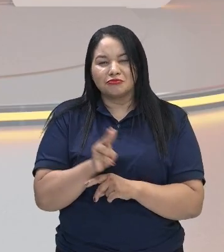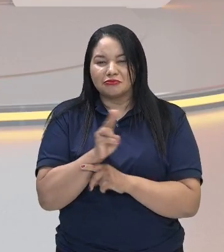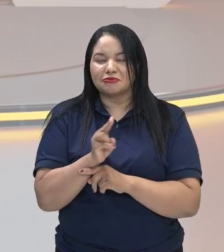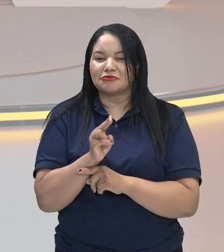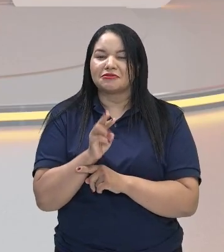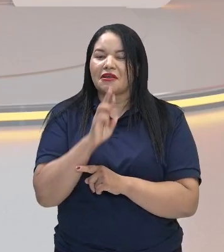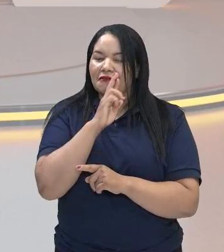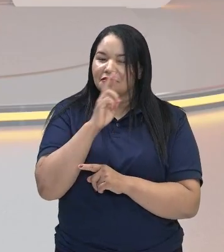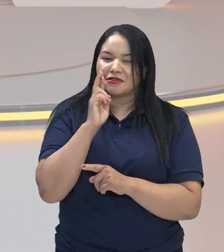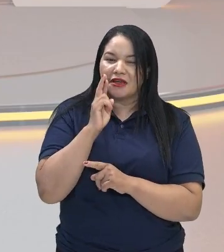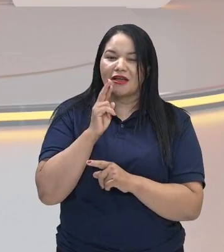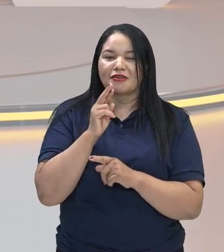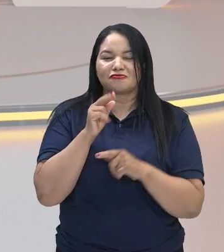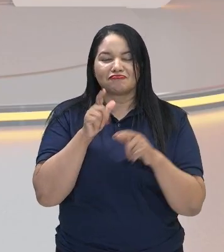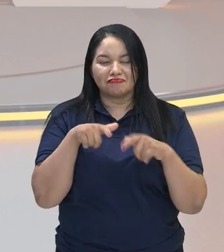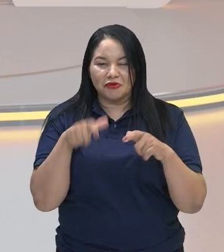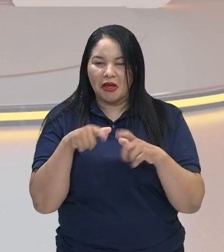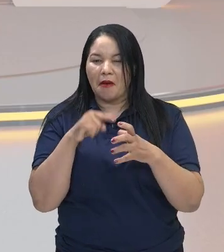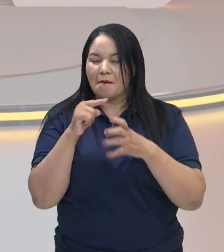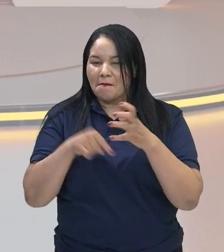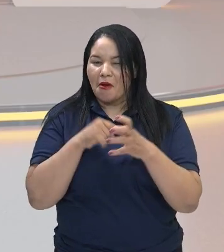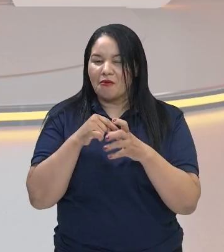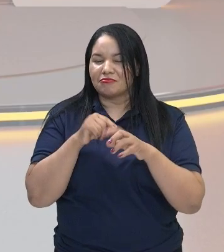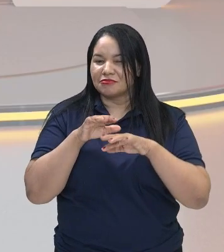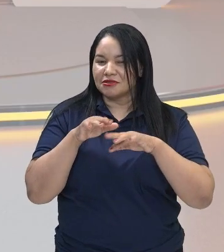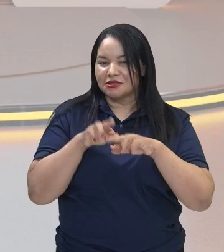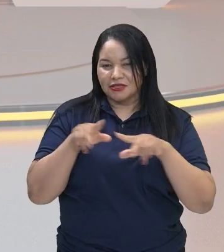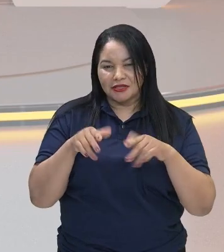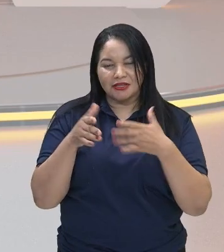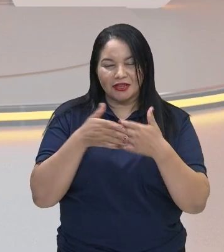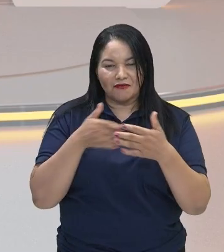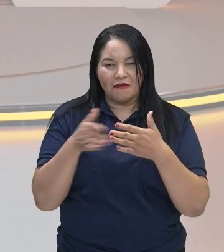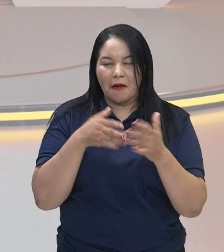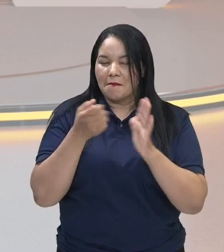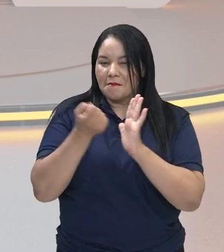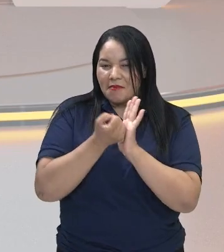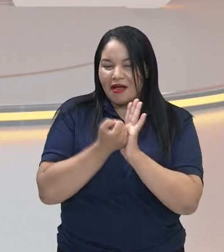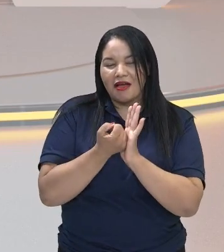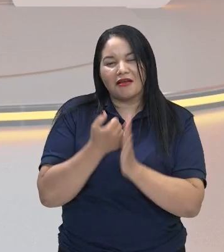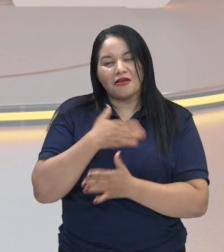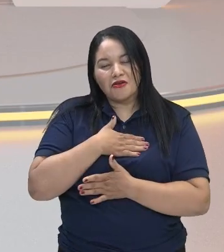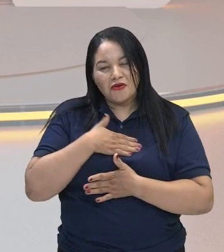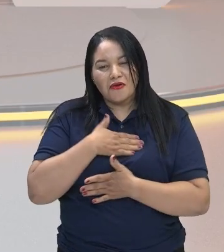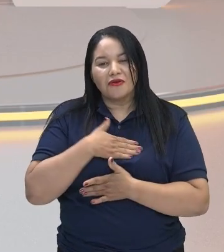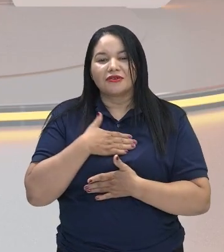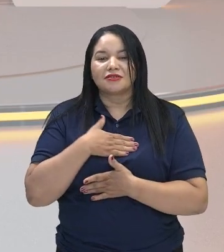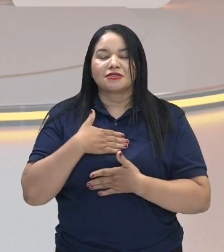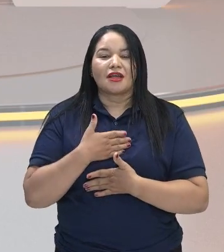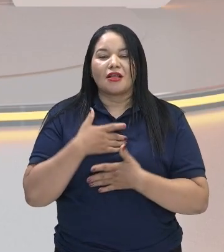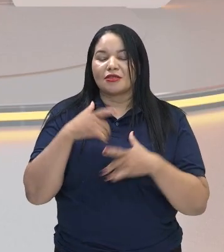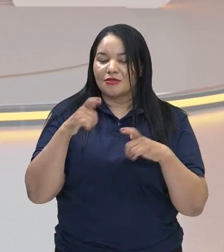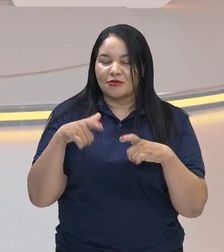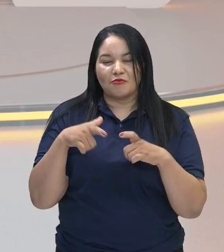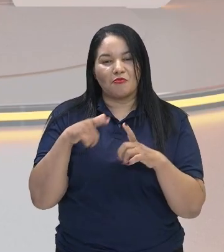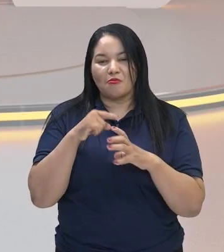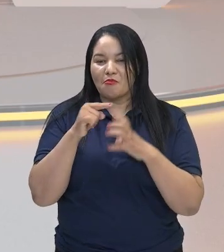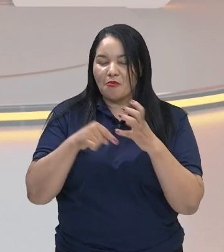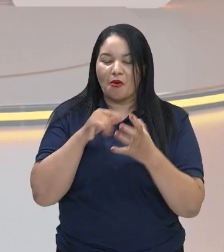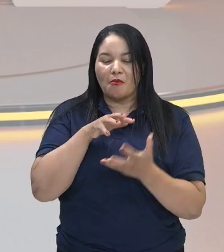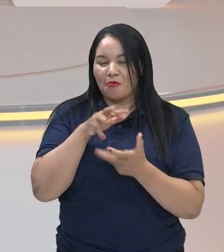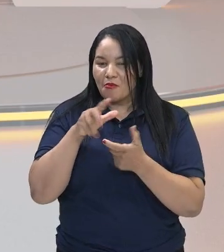qualquer lugar do mundo, gosta daquela marca em qualquer lugar do mundo, e isso leva ao quê? A